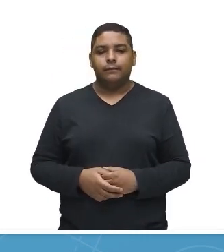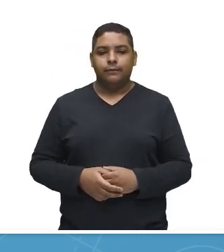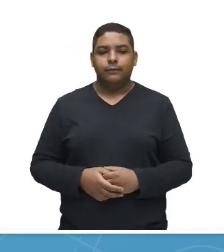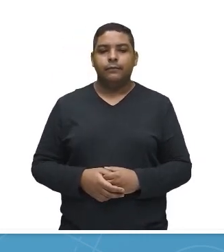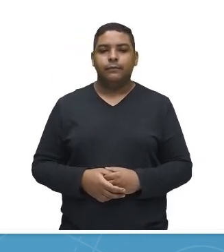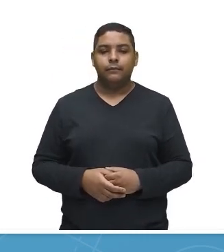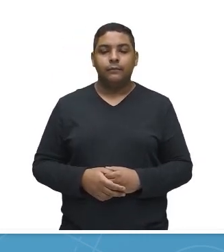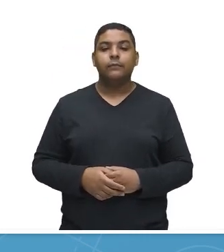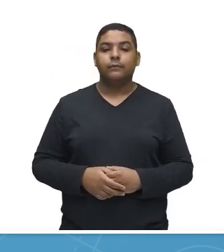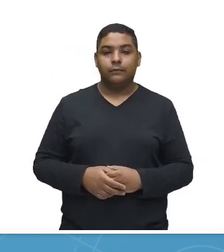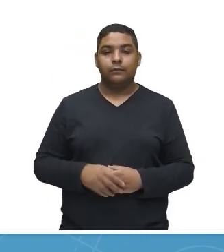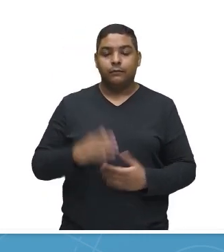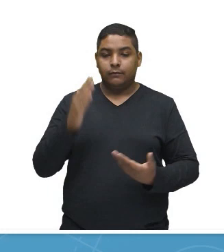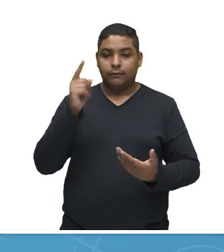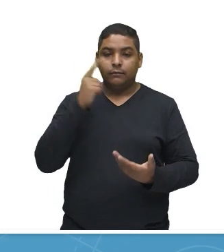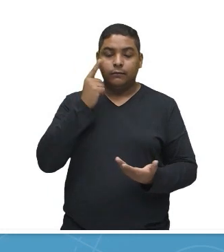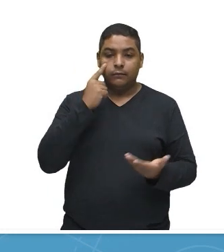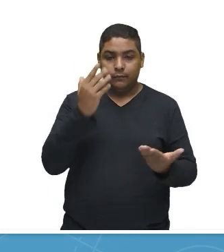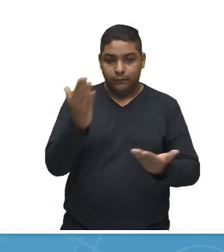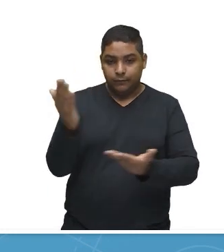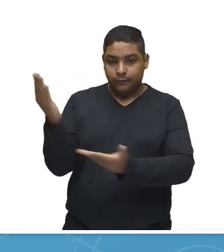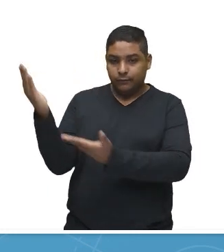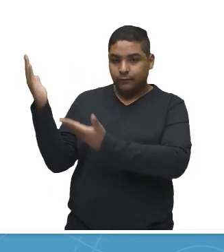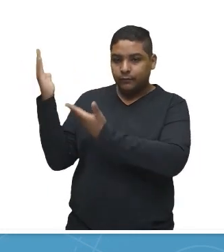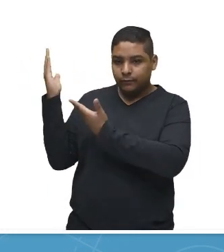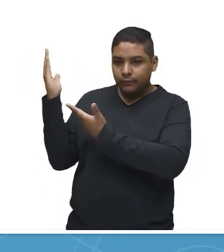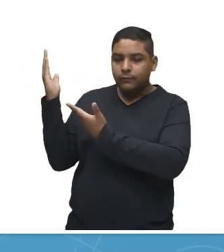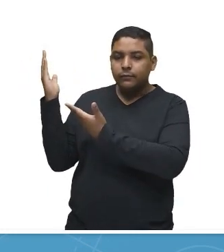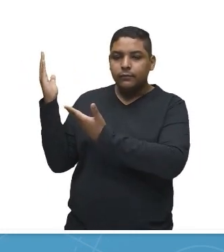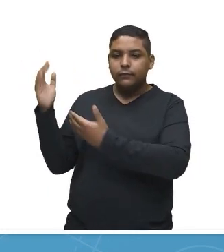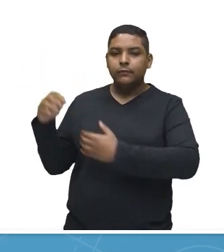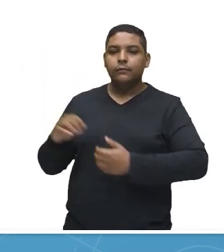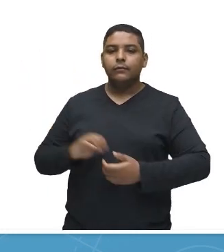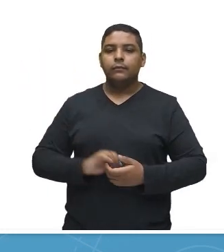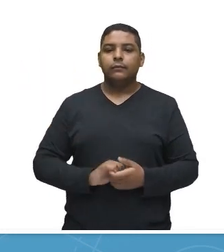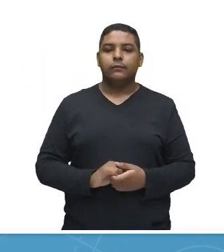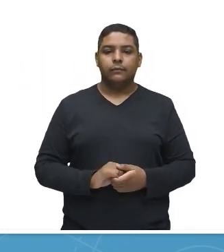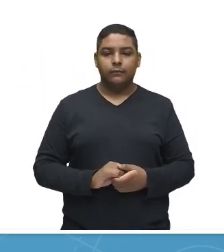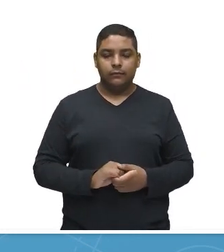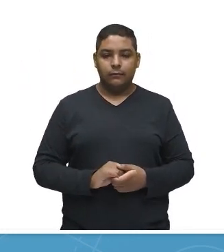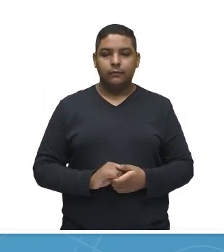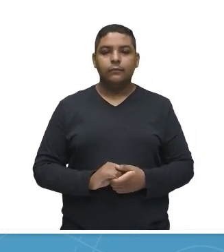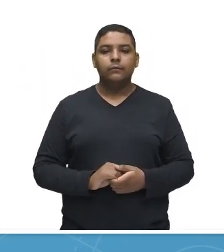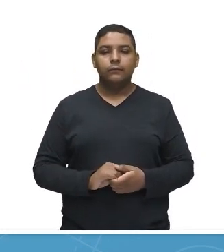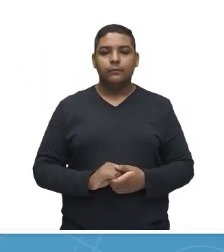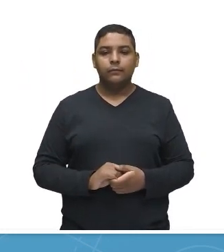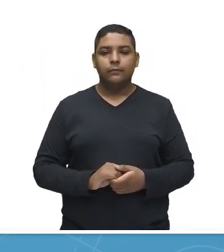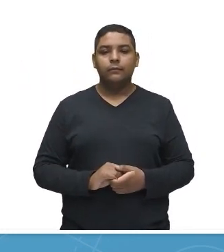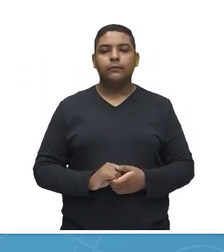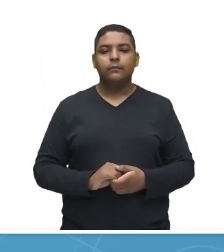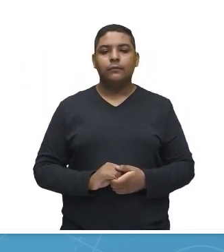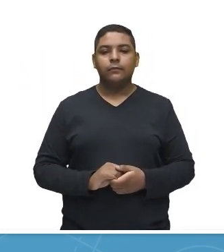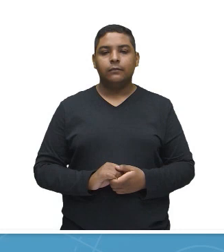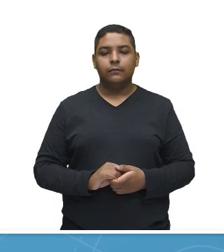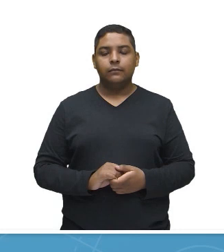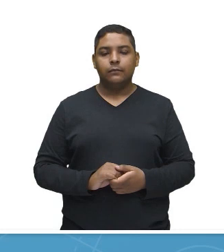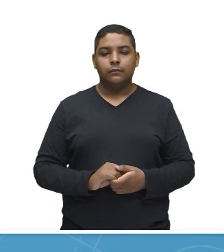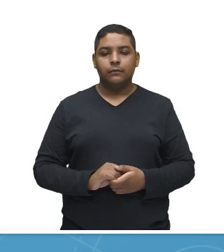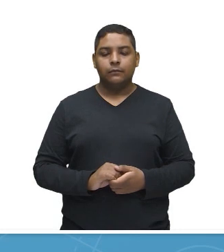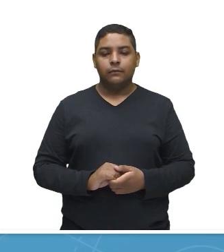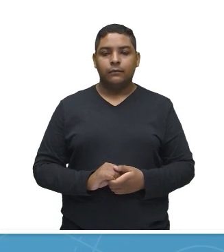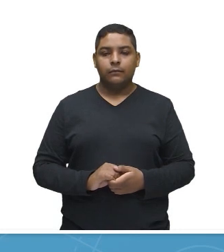imagem, né? Eles colocam essa setinha, que é pontiaguda na maioria das